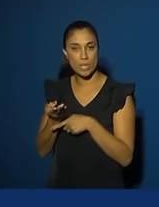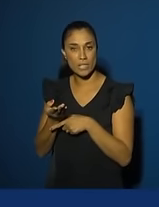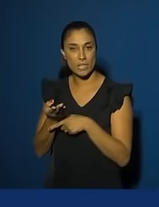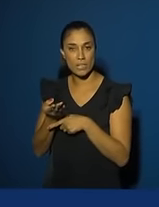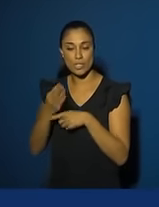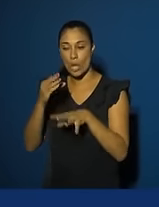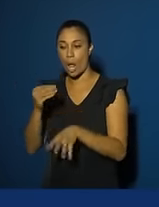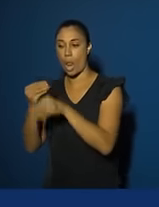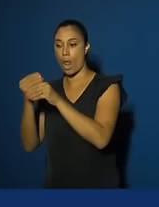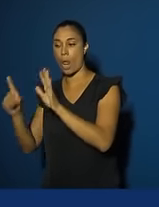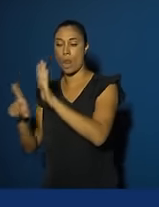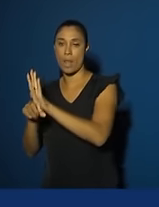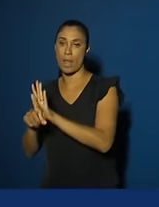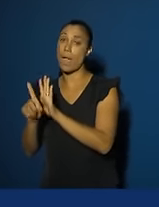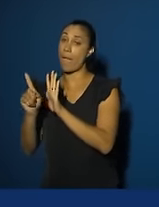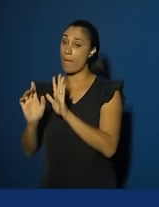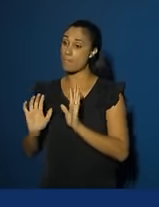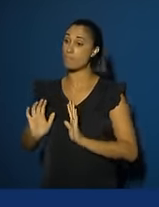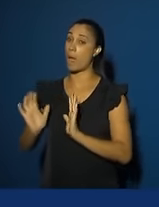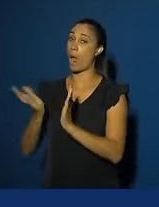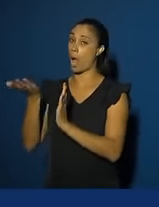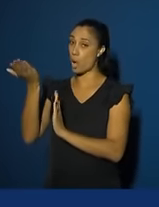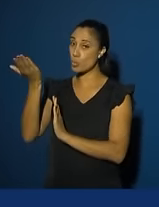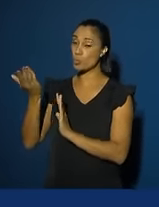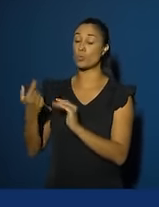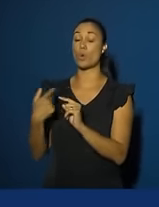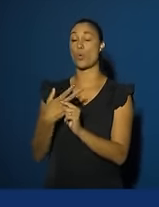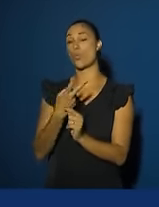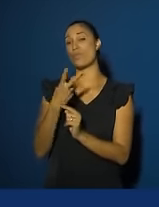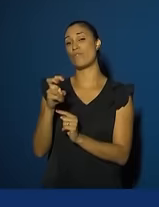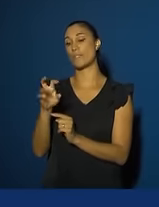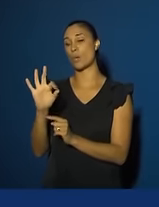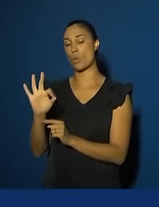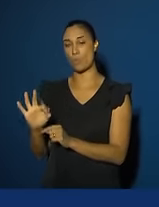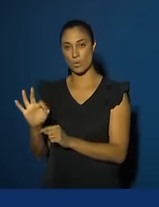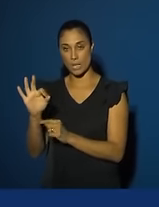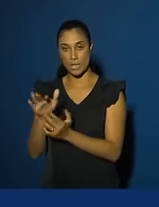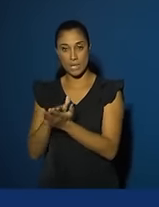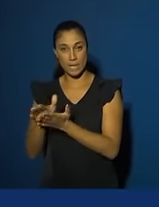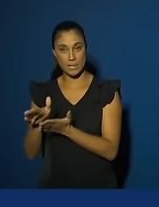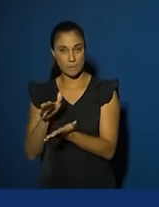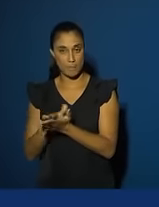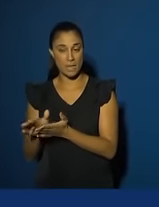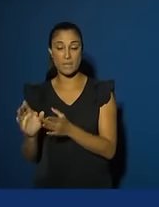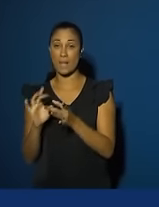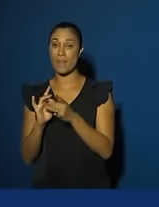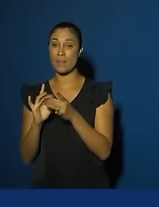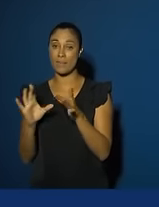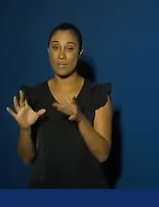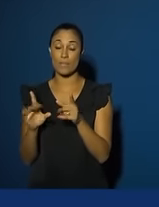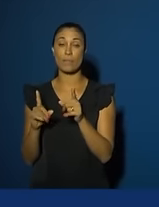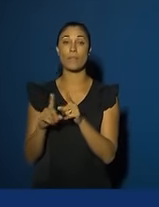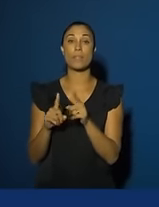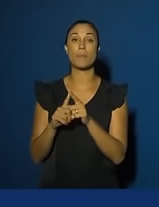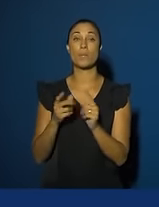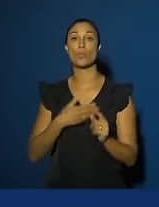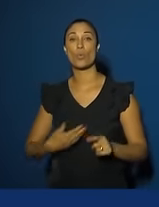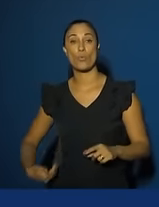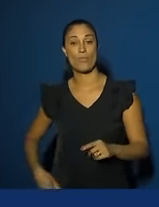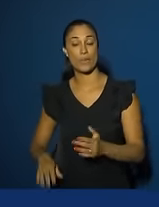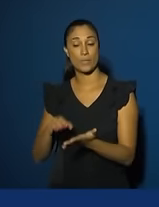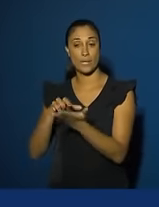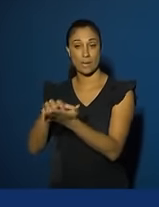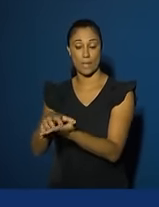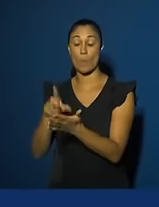parlamentares isso não é pouca coisa que a gente tá falando aí de quase 25% da despesa livre da despesa discricionária do governo Central